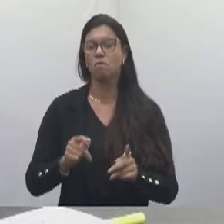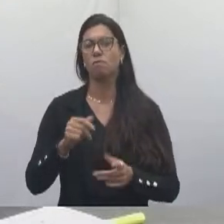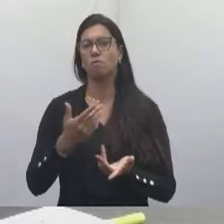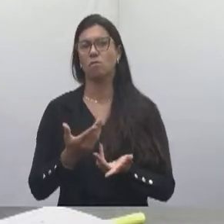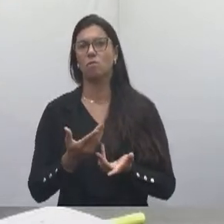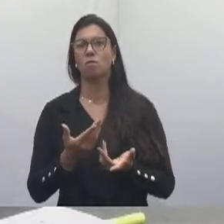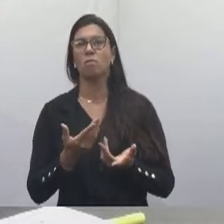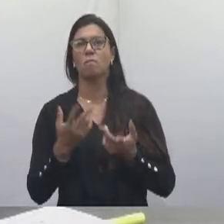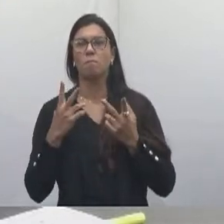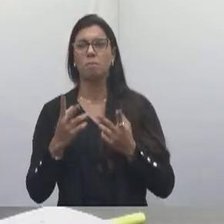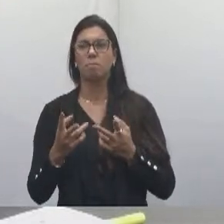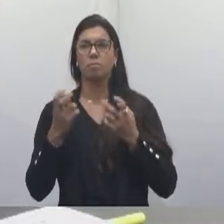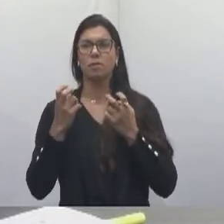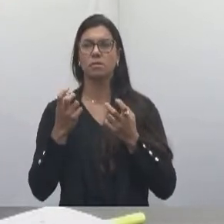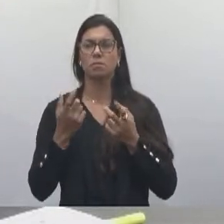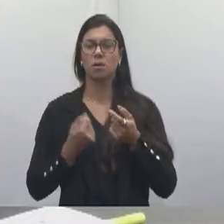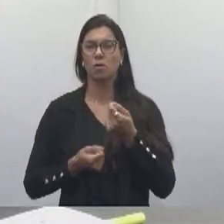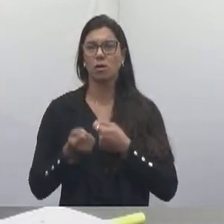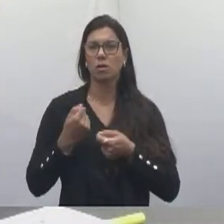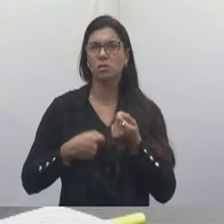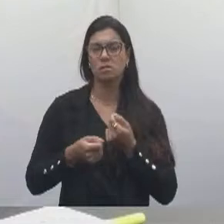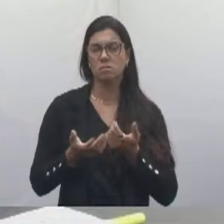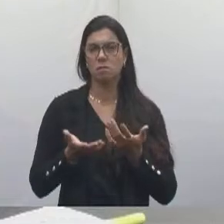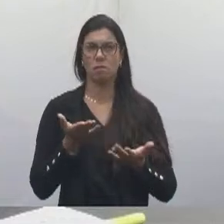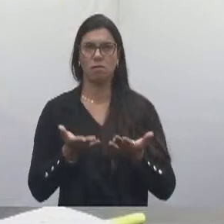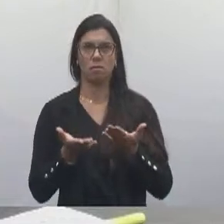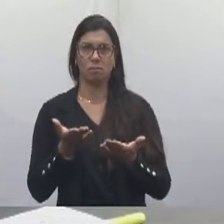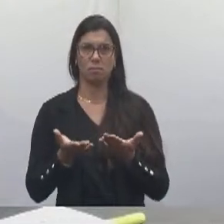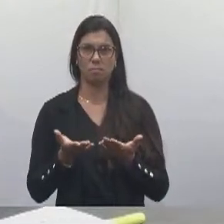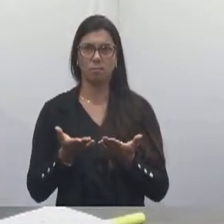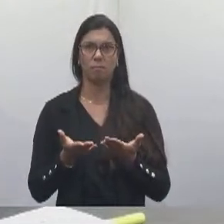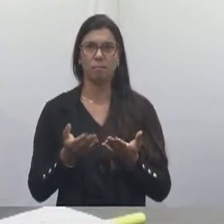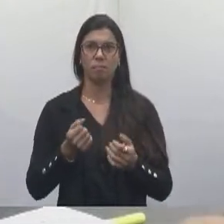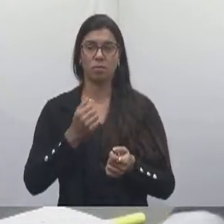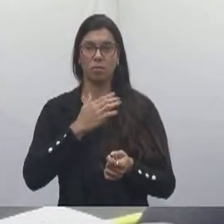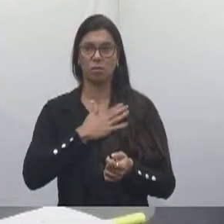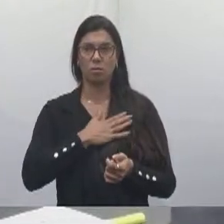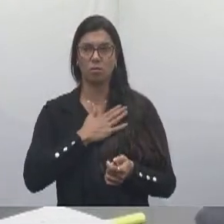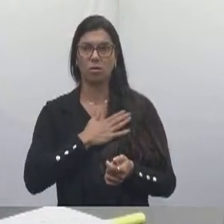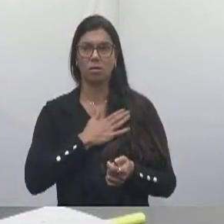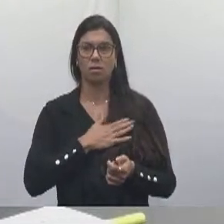princípio da gestão equilibrada. Gostaria de